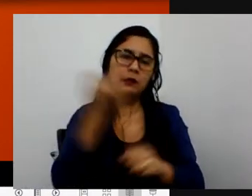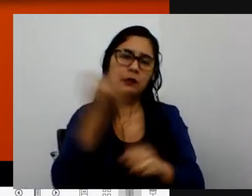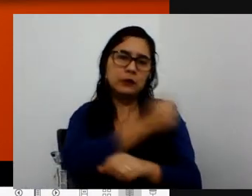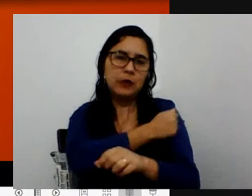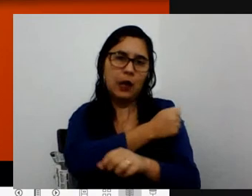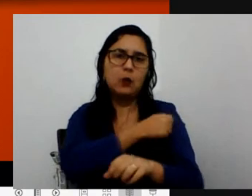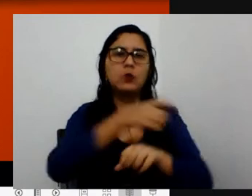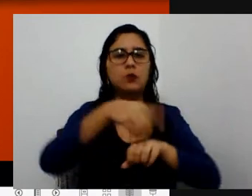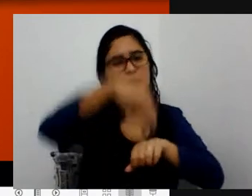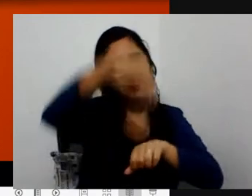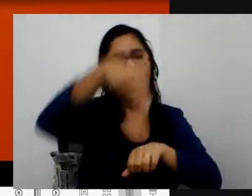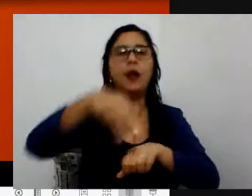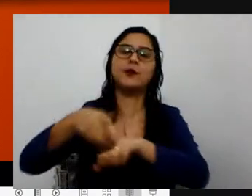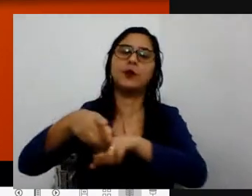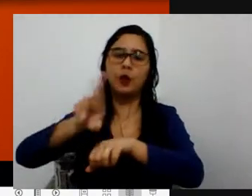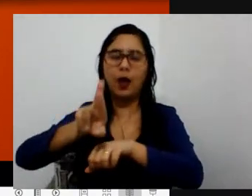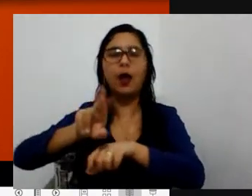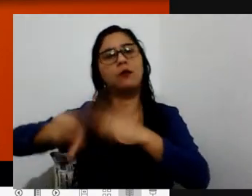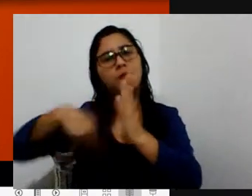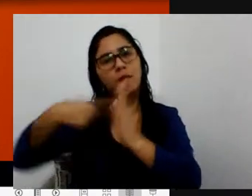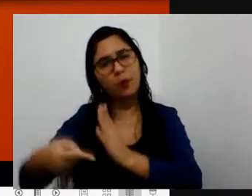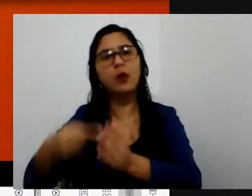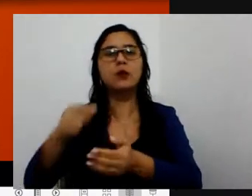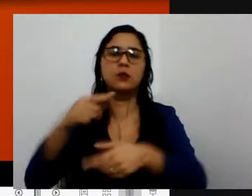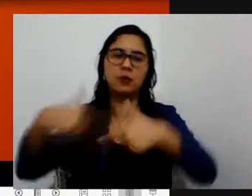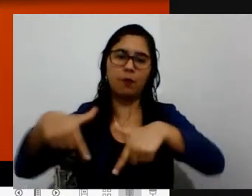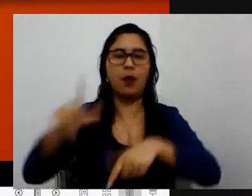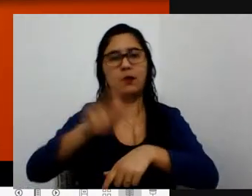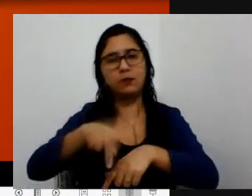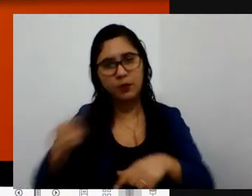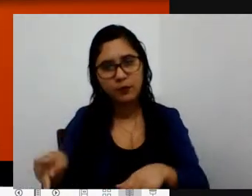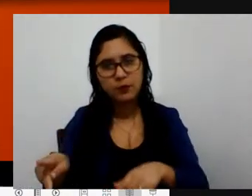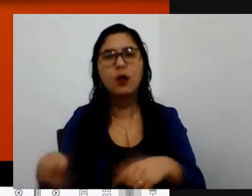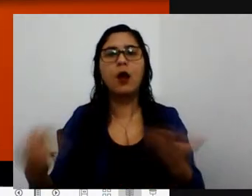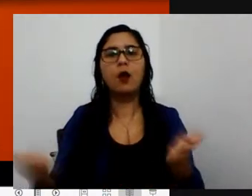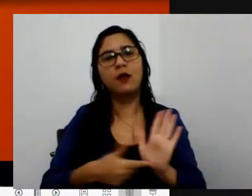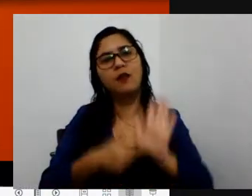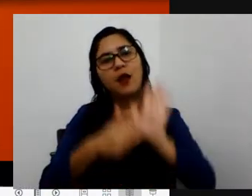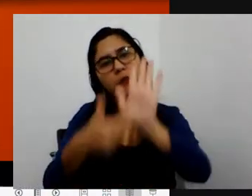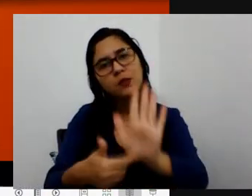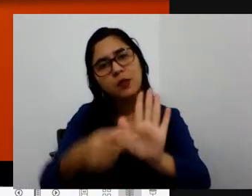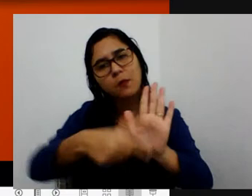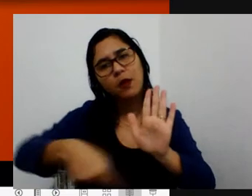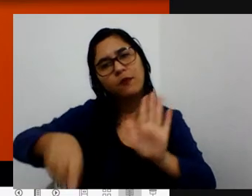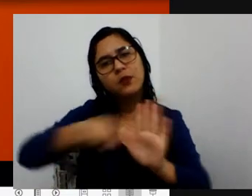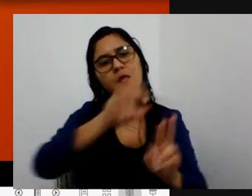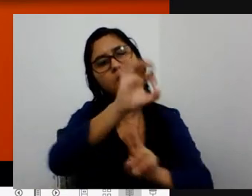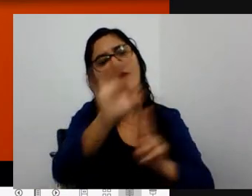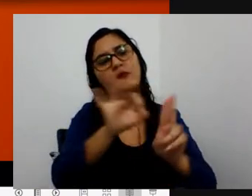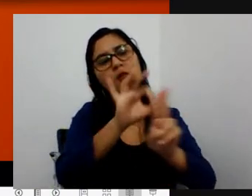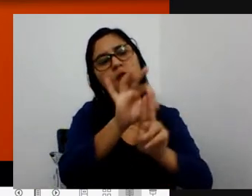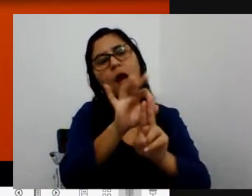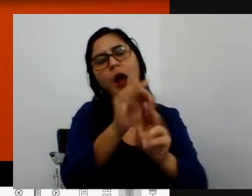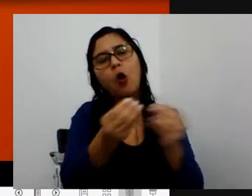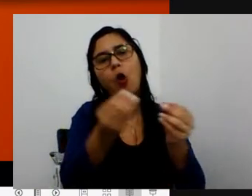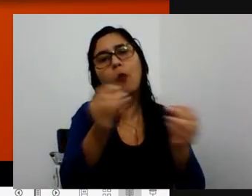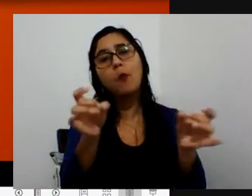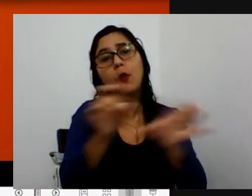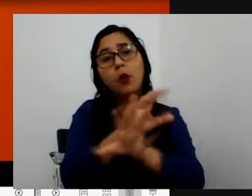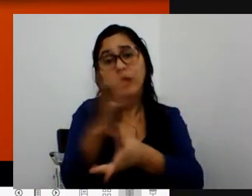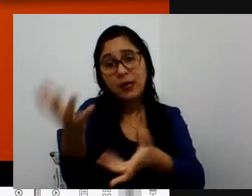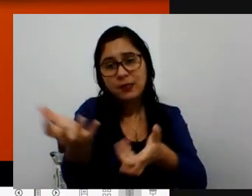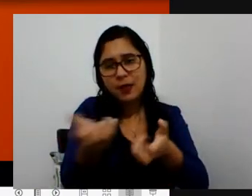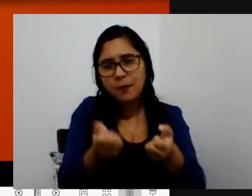docente. Enquanto falo, vamos mostrar a vocês a UFSCar pronta para recebê-los. Isso é para matar